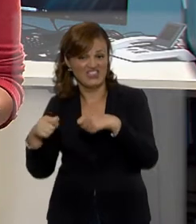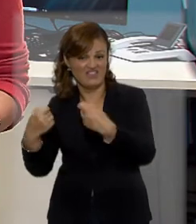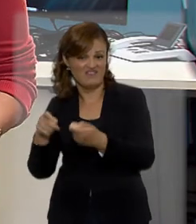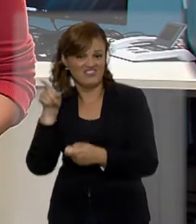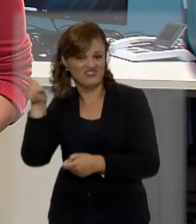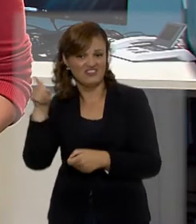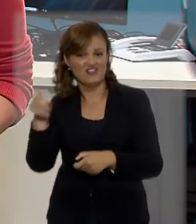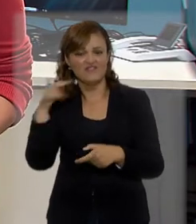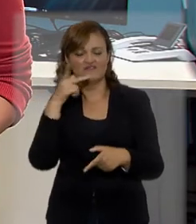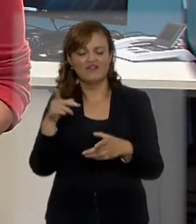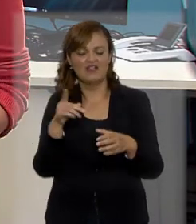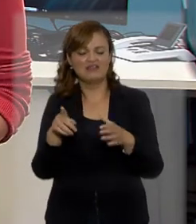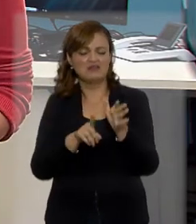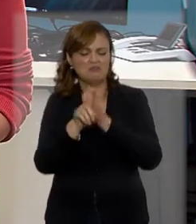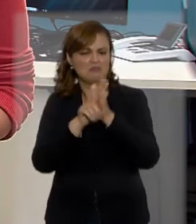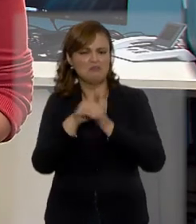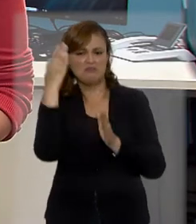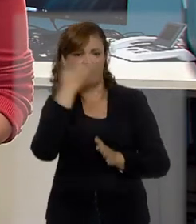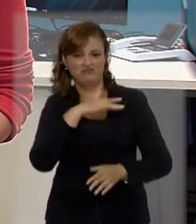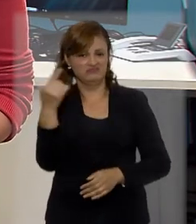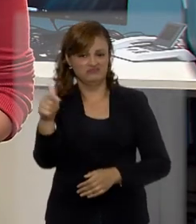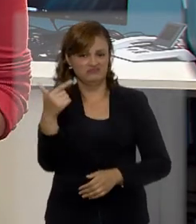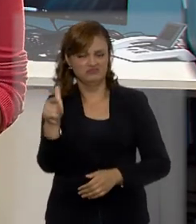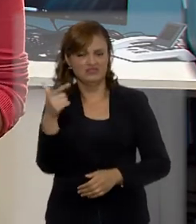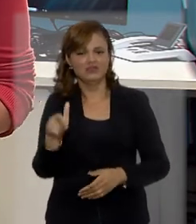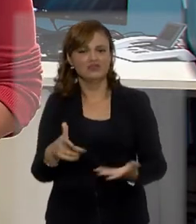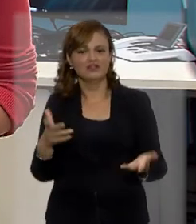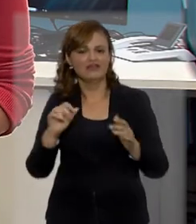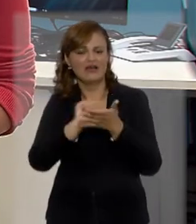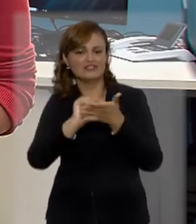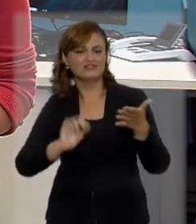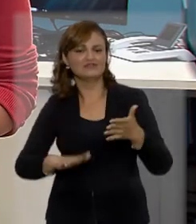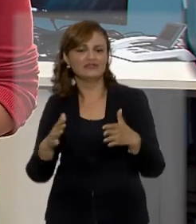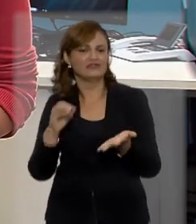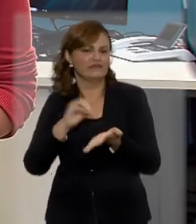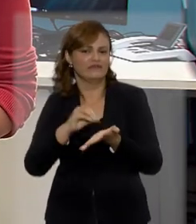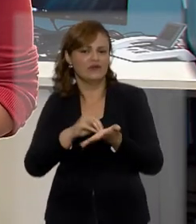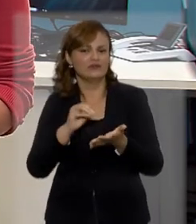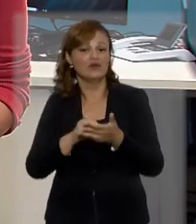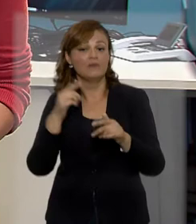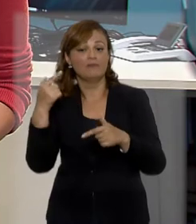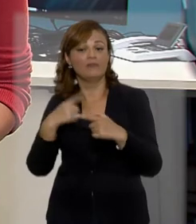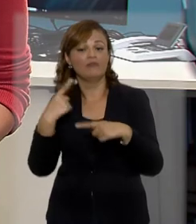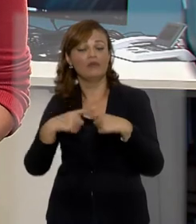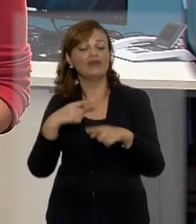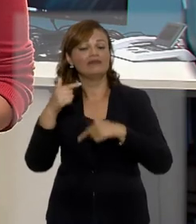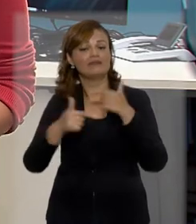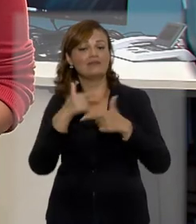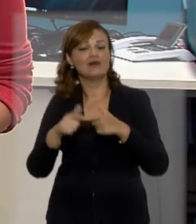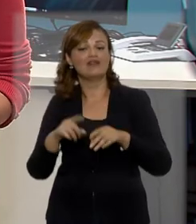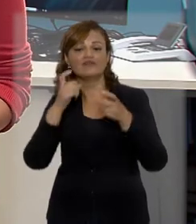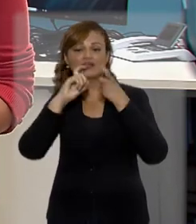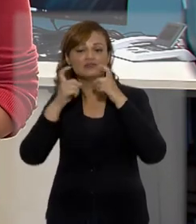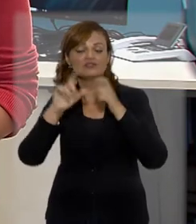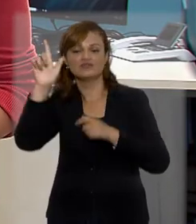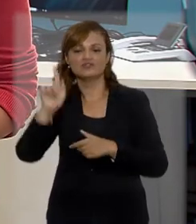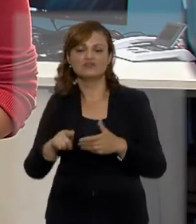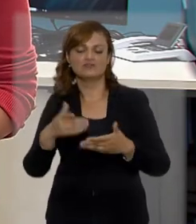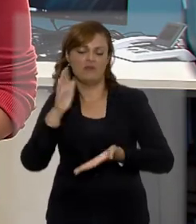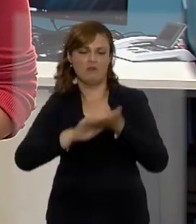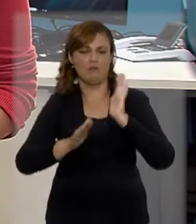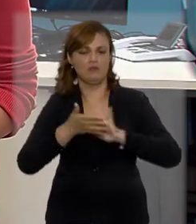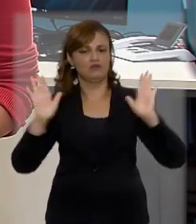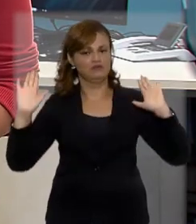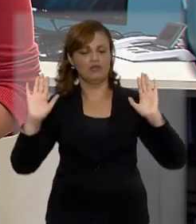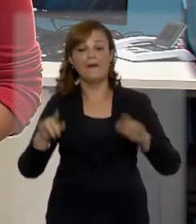de relação entre a amostra isolada que foi analisada e a atividade desempenhada pelo réu, que trabalhava com a gestão e a administração